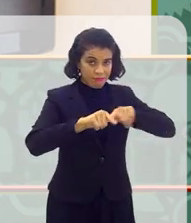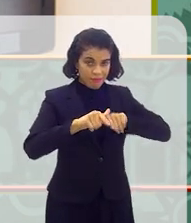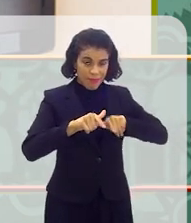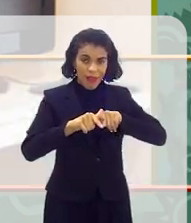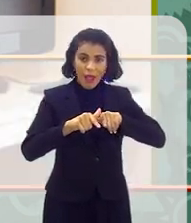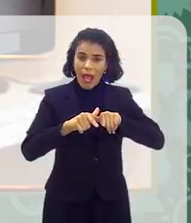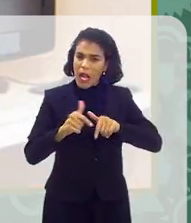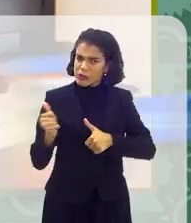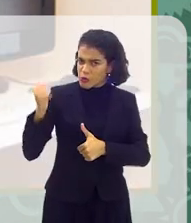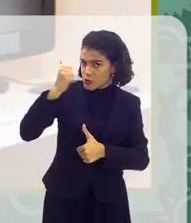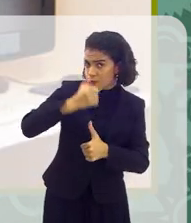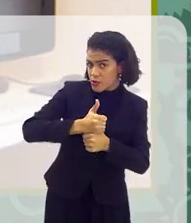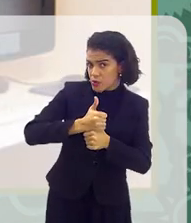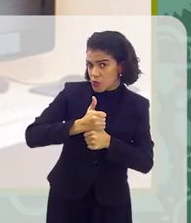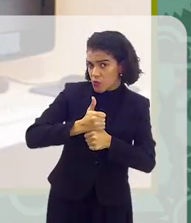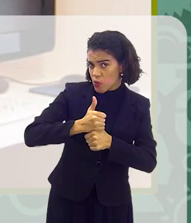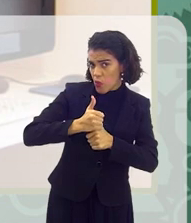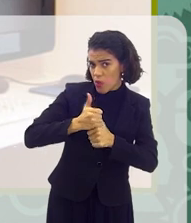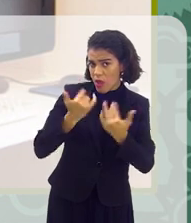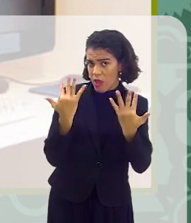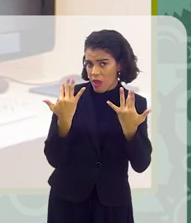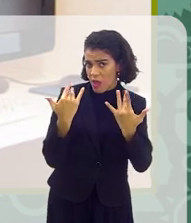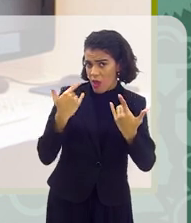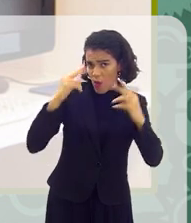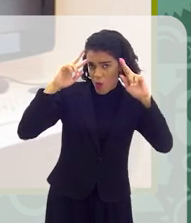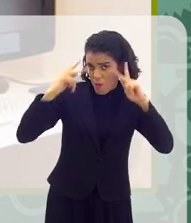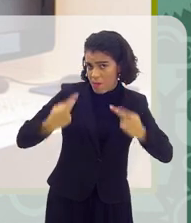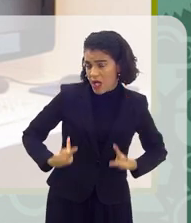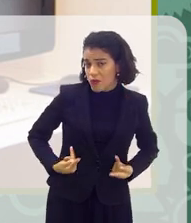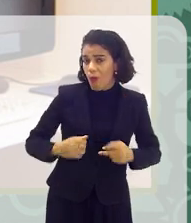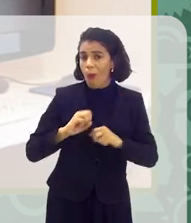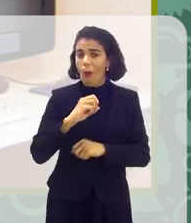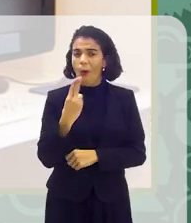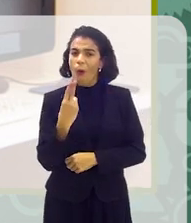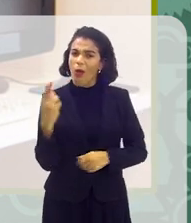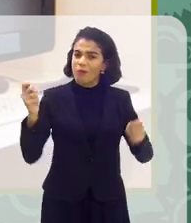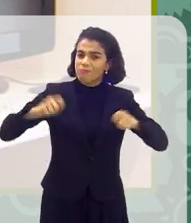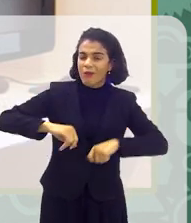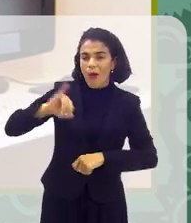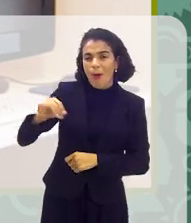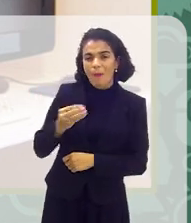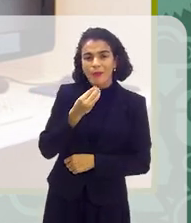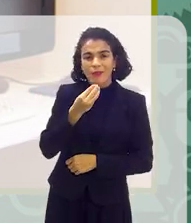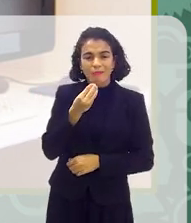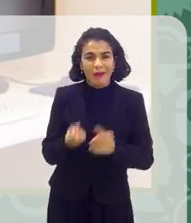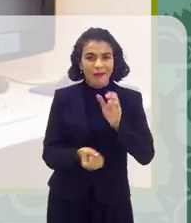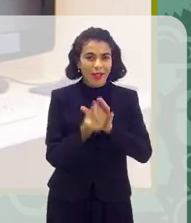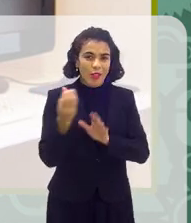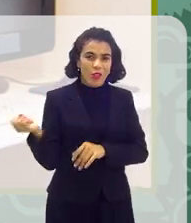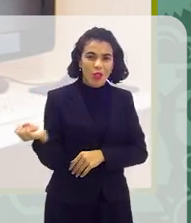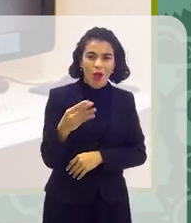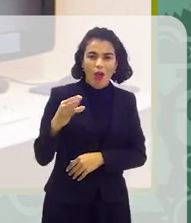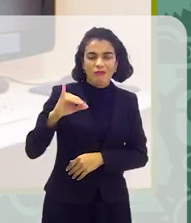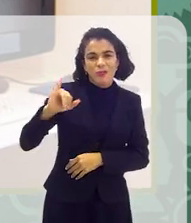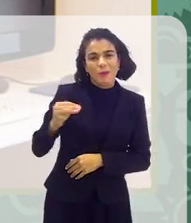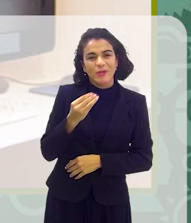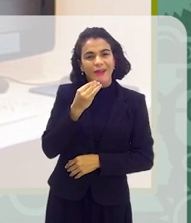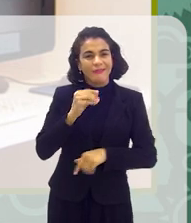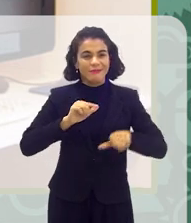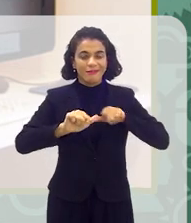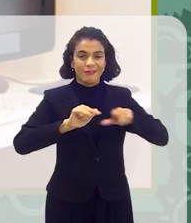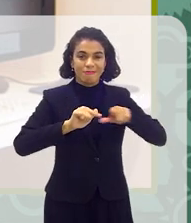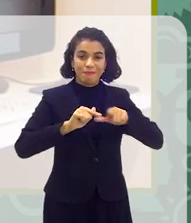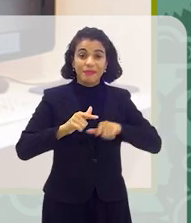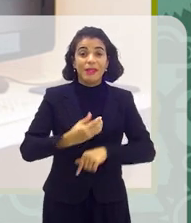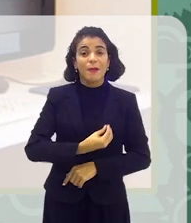chegou para substituir os trabalhadores humanos ou é uma chance para criar novas oportunidades de emprego? Quem participa do